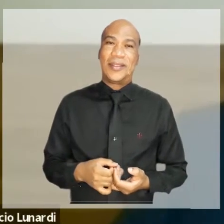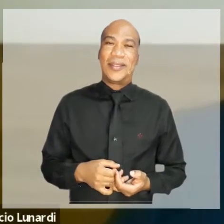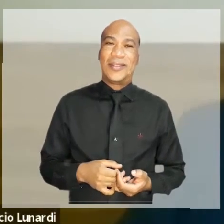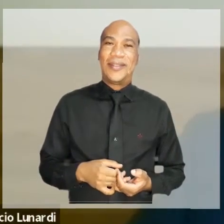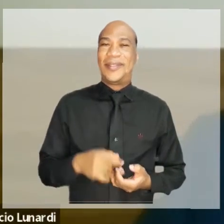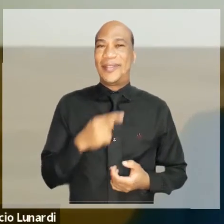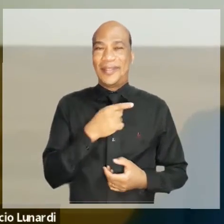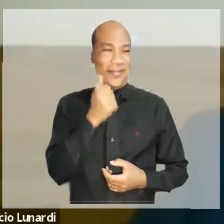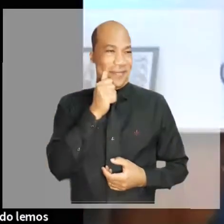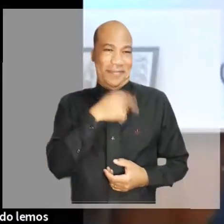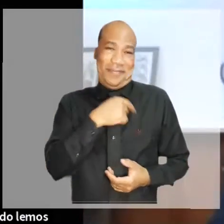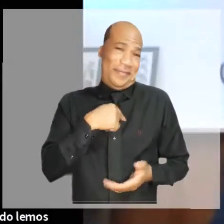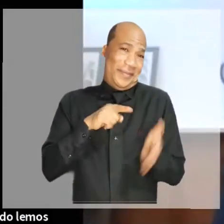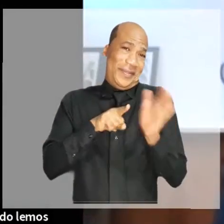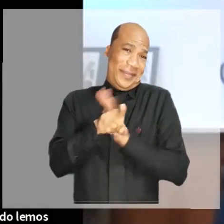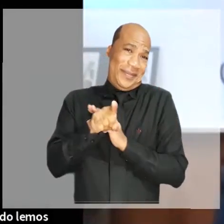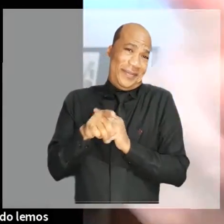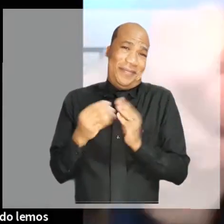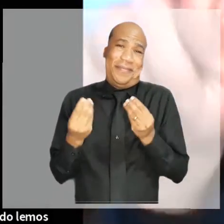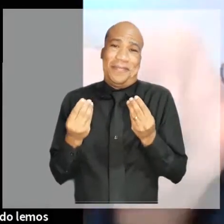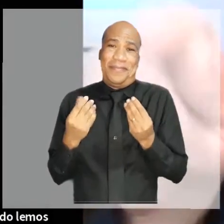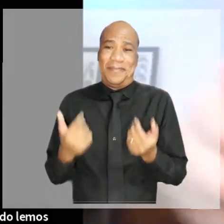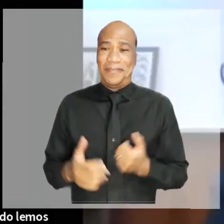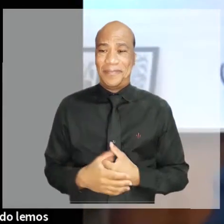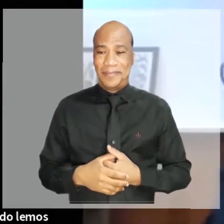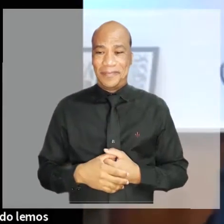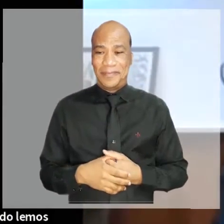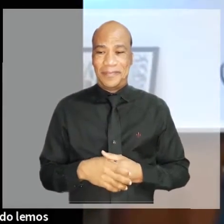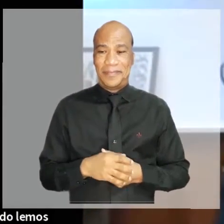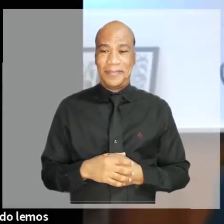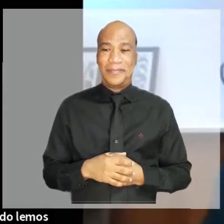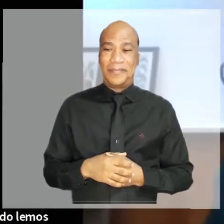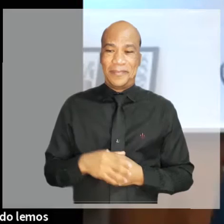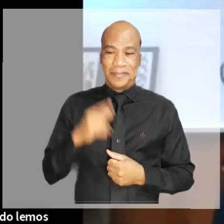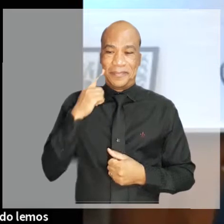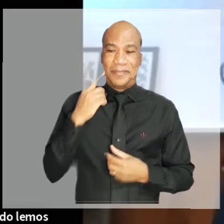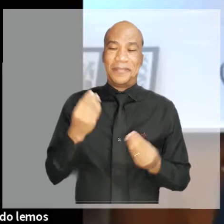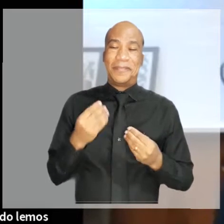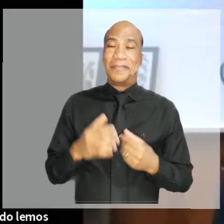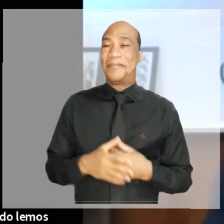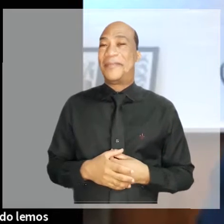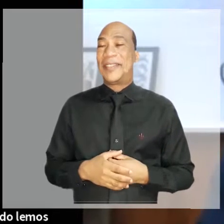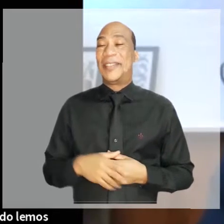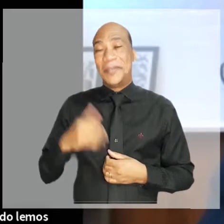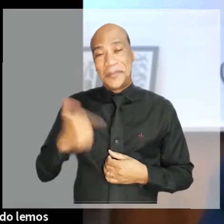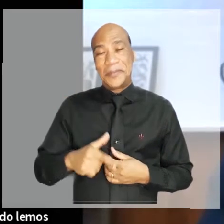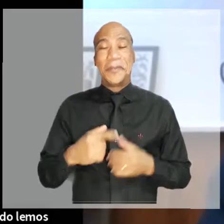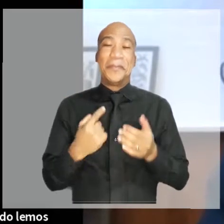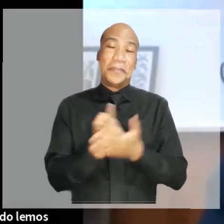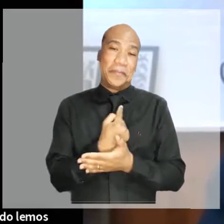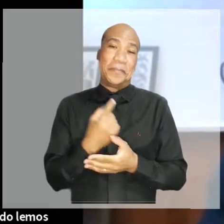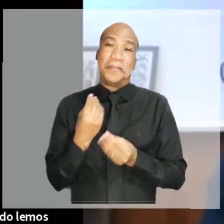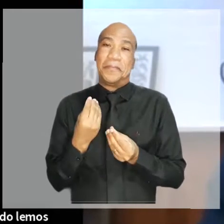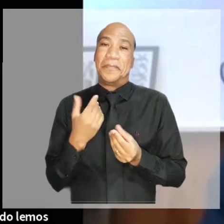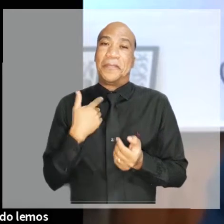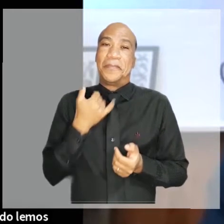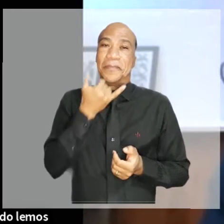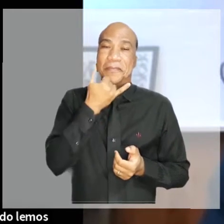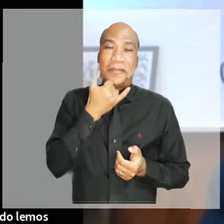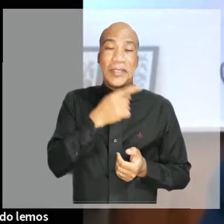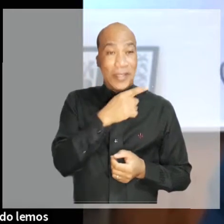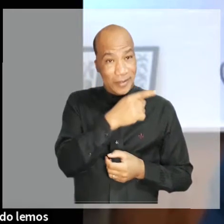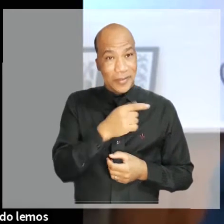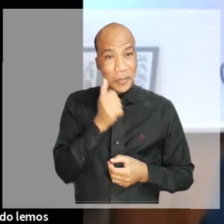viu? Me faz a pergunta dela depois, então, se eu tiver passado, você me puxa de novo. Mas estou muito feliz,